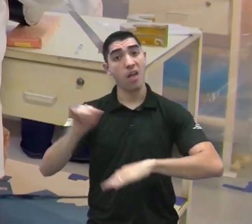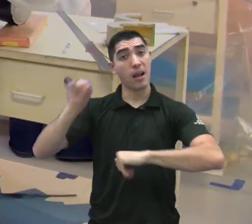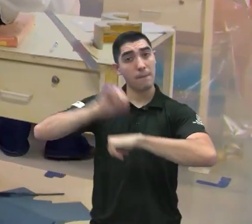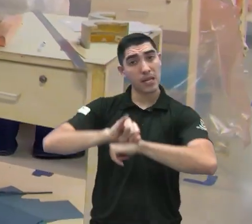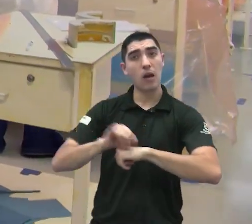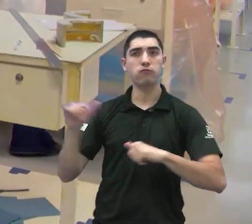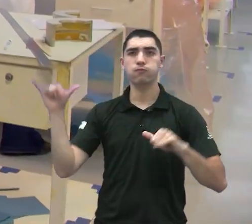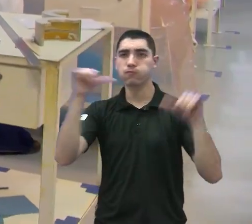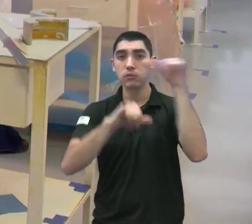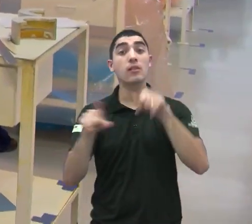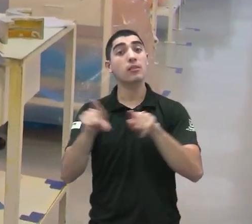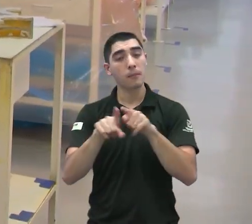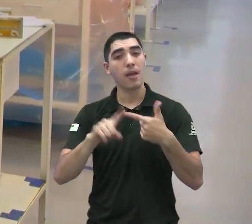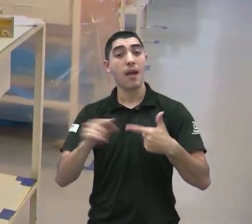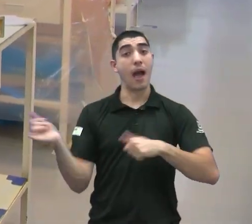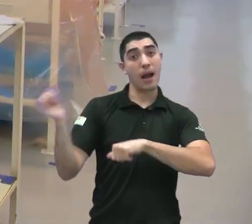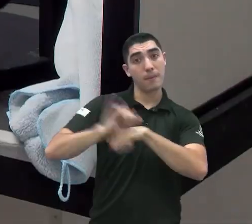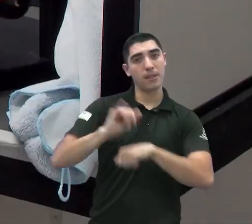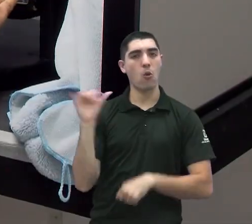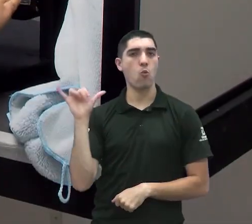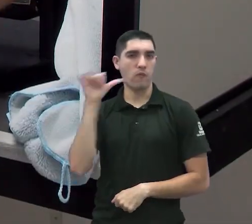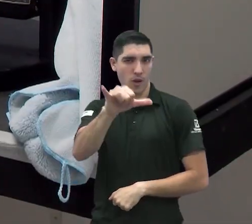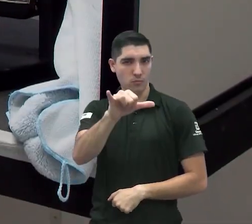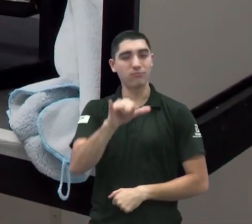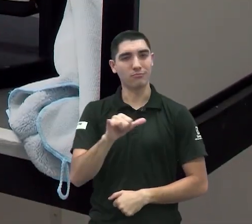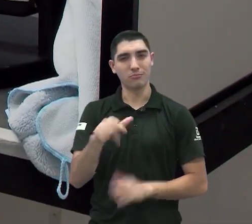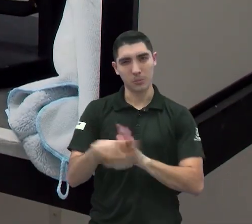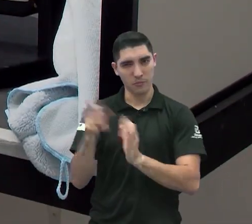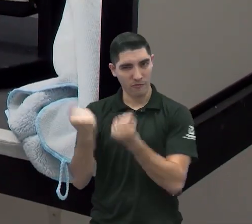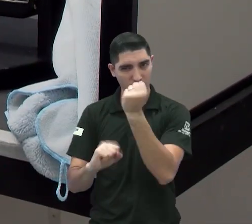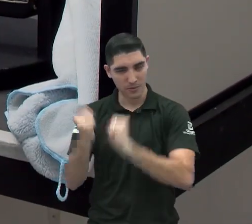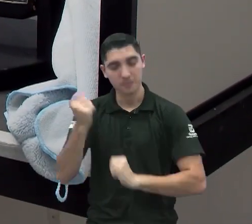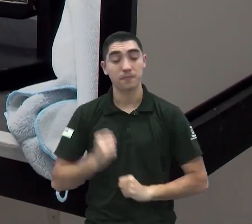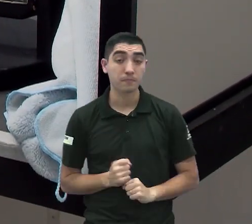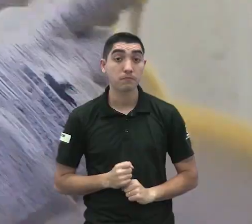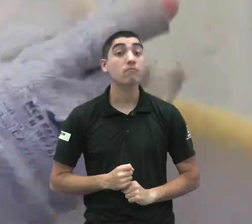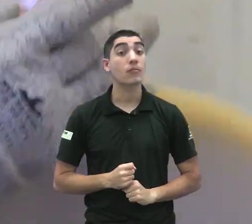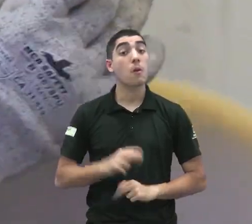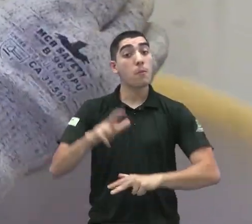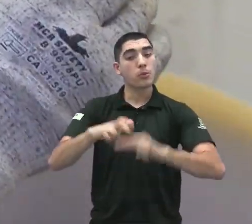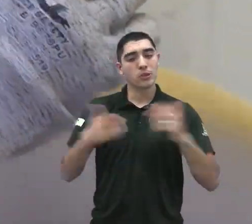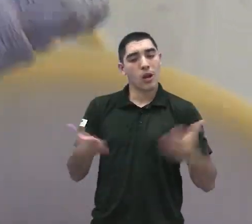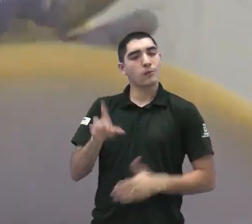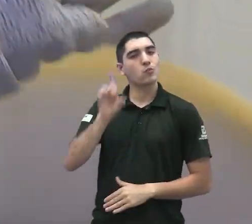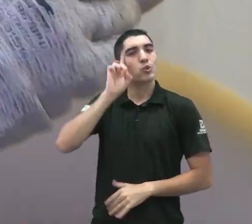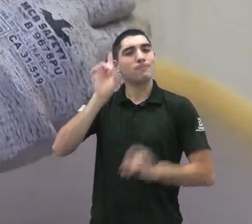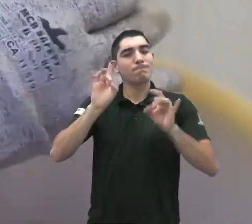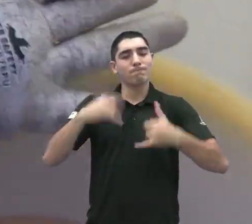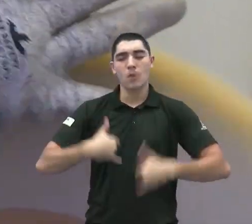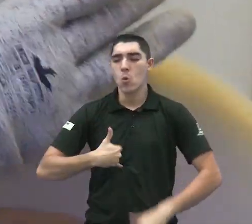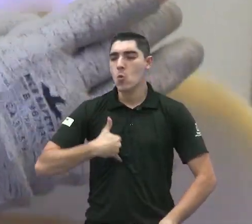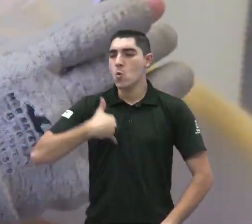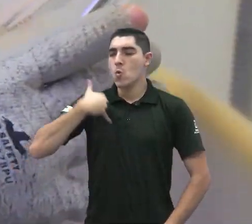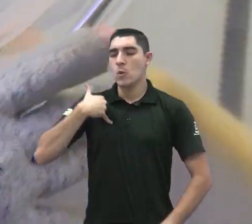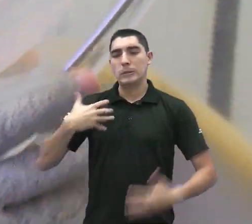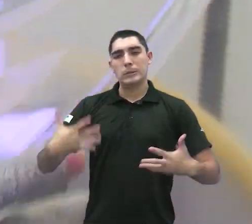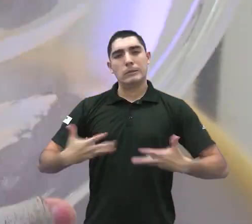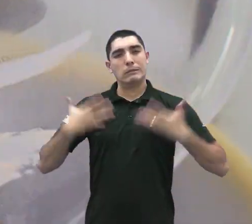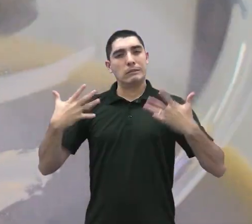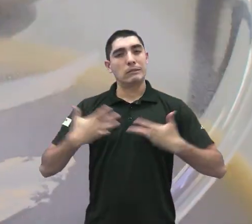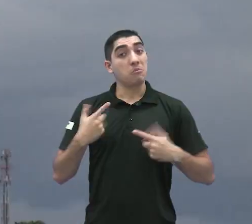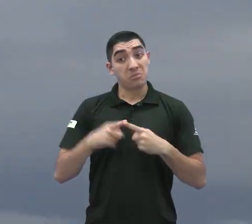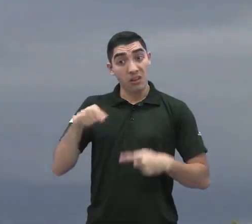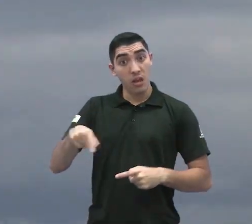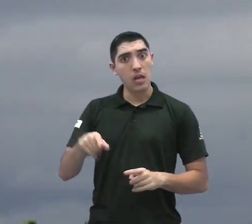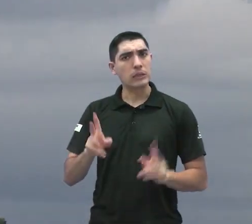indústria aeroespacial e capital do avião. Com o Dia Municipal para celebrar esse título, nossa cidade comemora com orgulho o destaque dessa